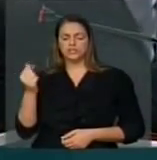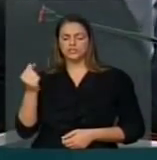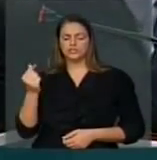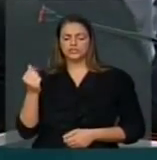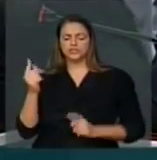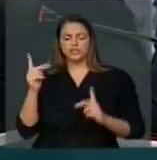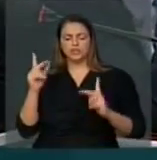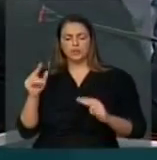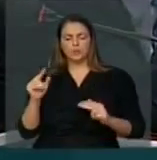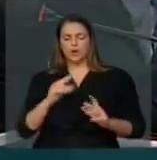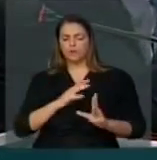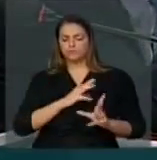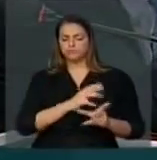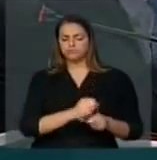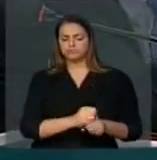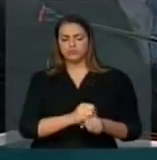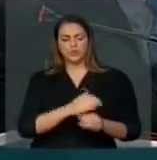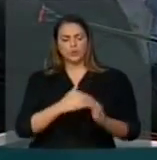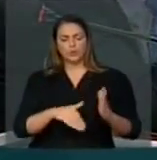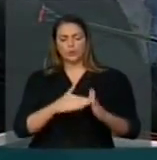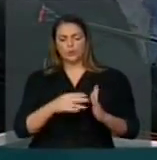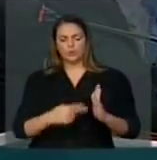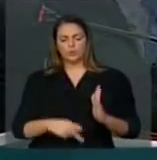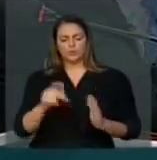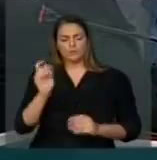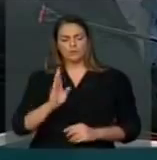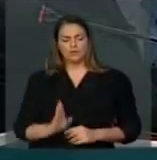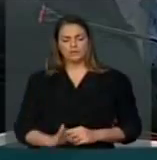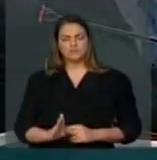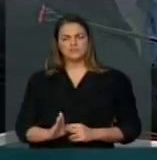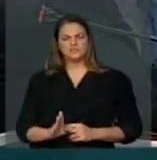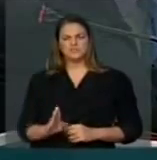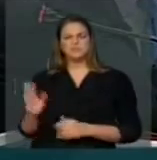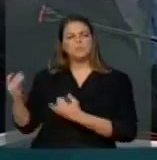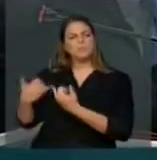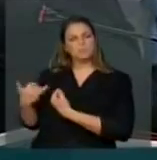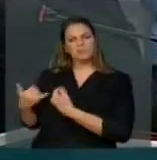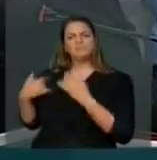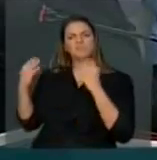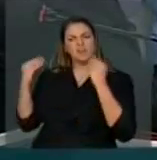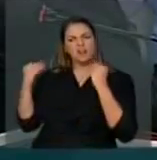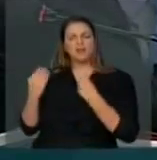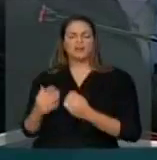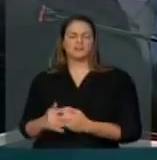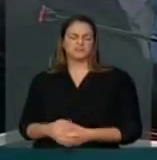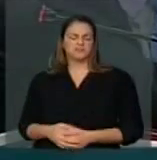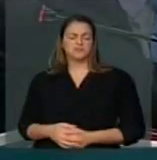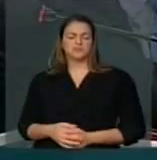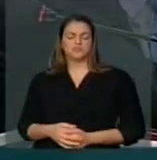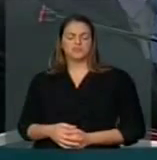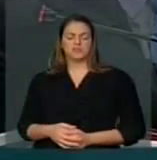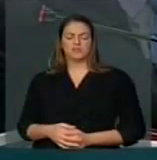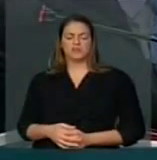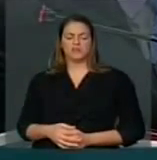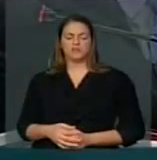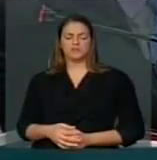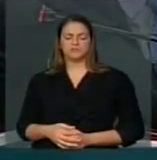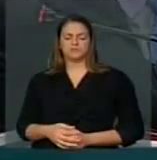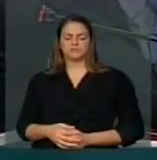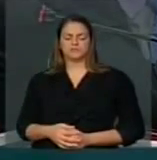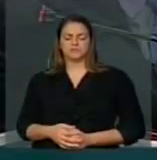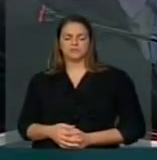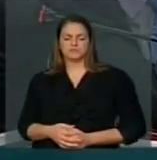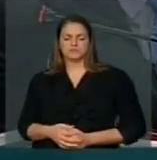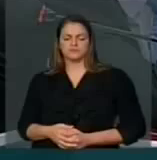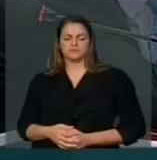outros maiores financiamentos. Portanto, nesse sentido dessa discussão sobre a relação internacional, e que não